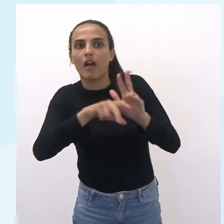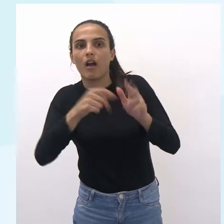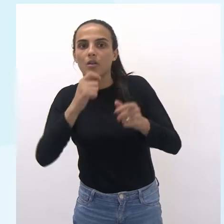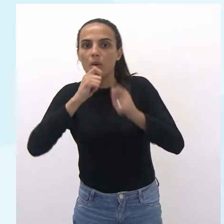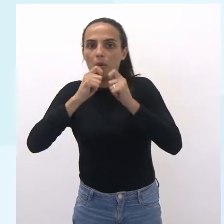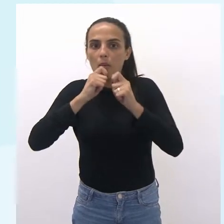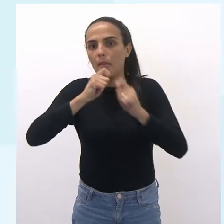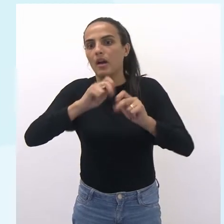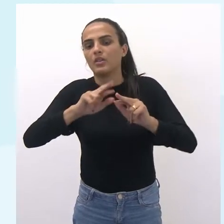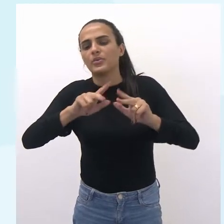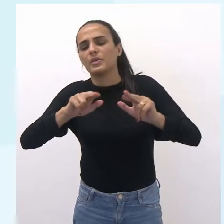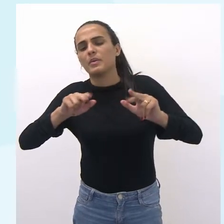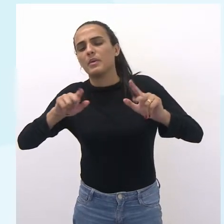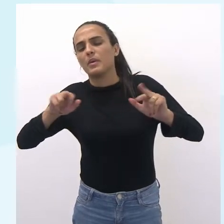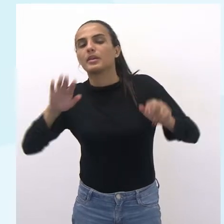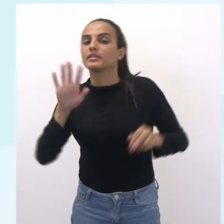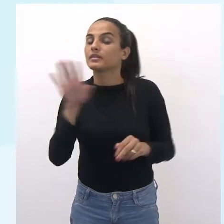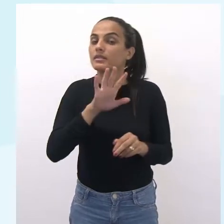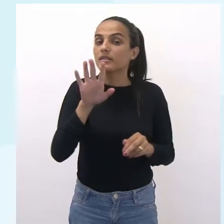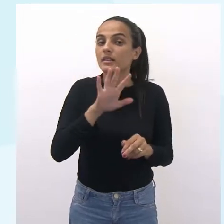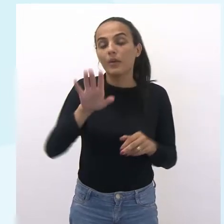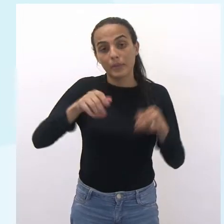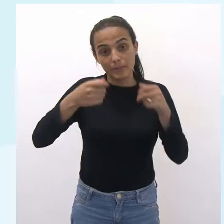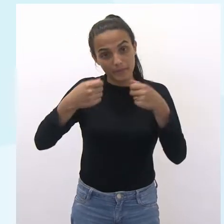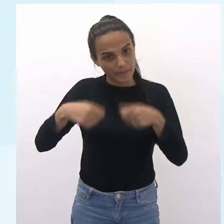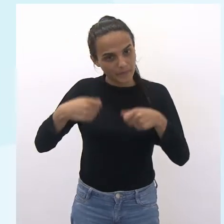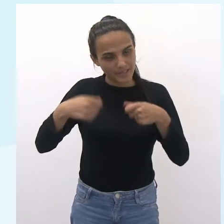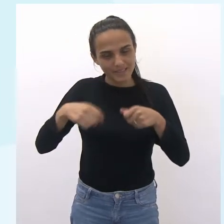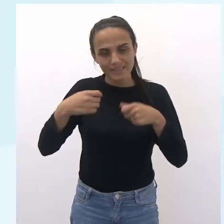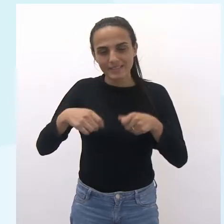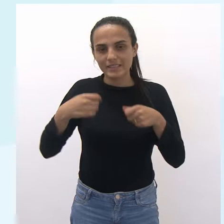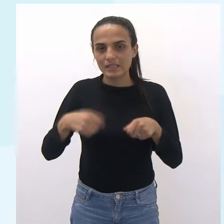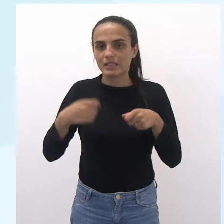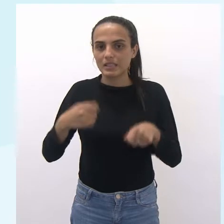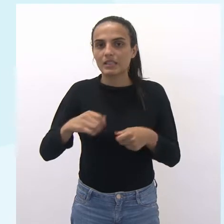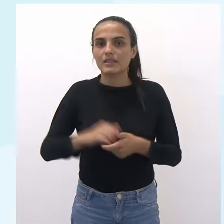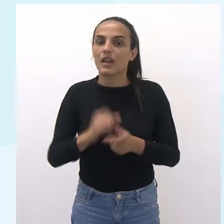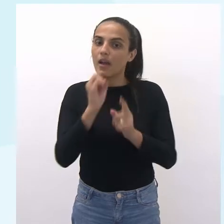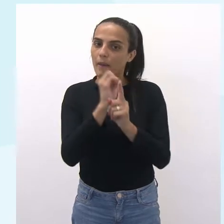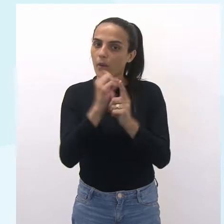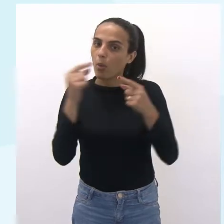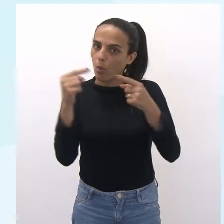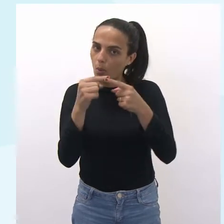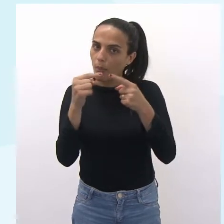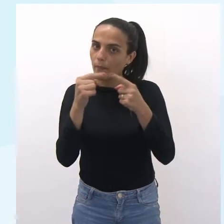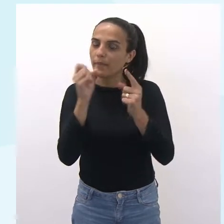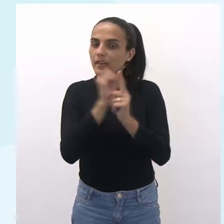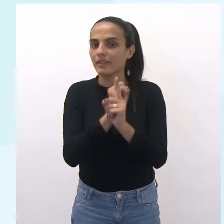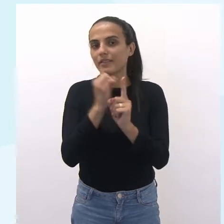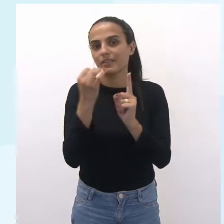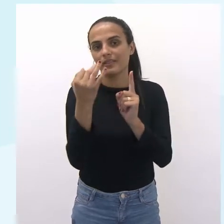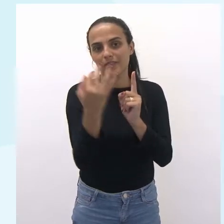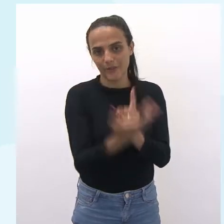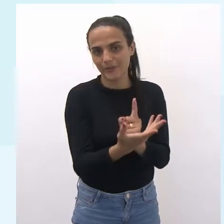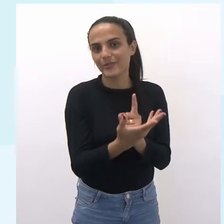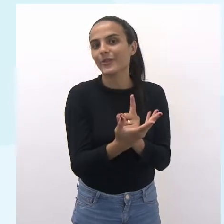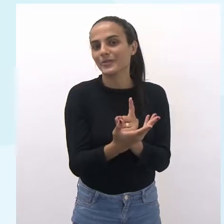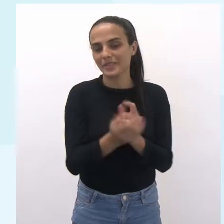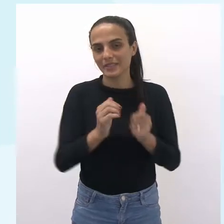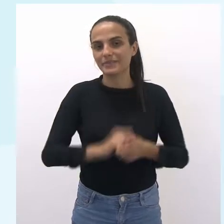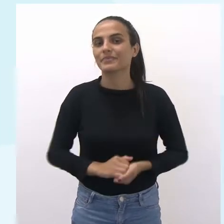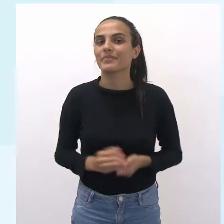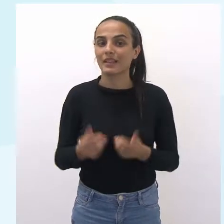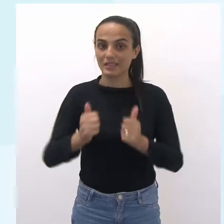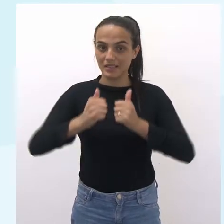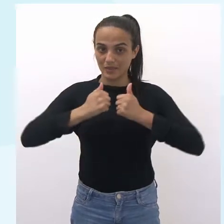ou Benjamin, Ademir, mas precisa estar a linha filosófica desses autores que estão presentes